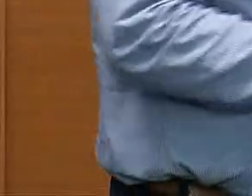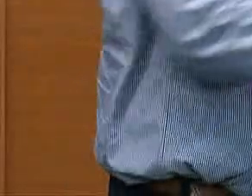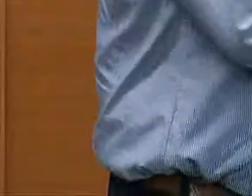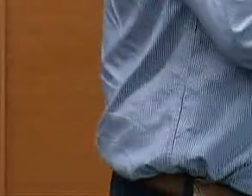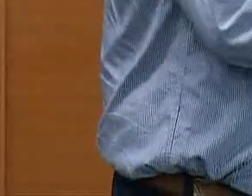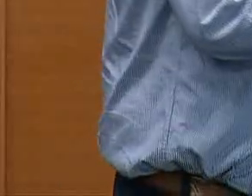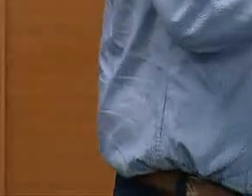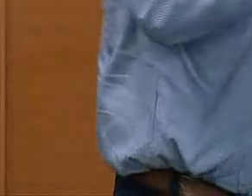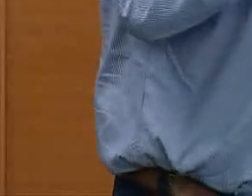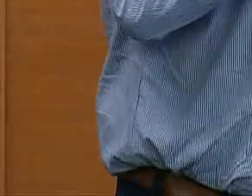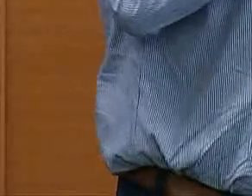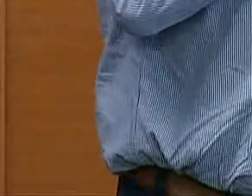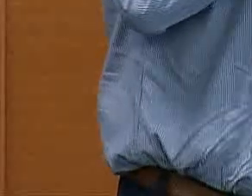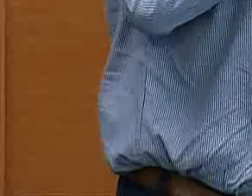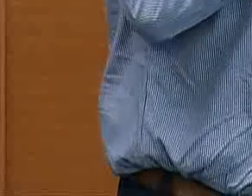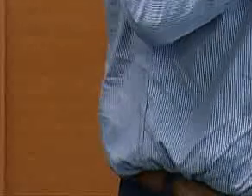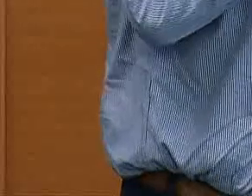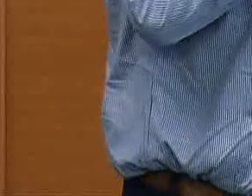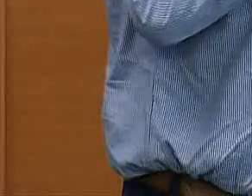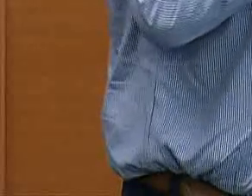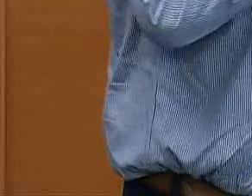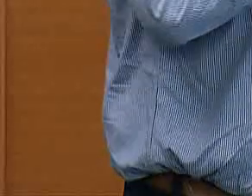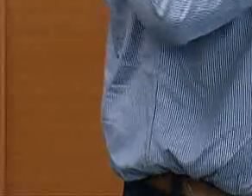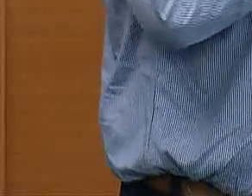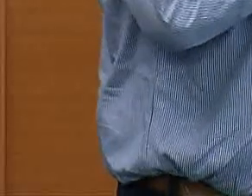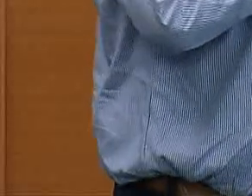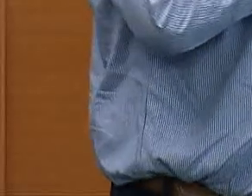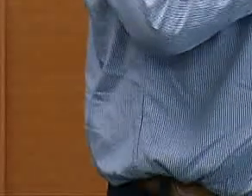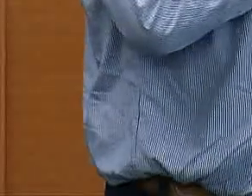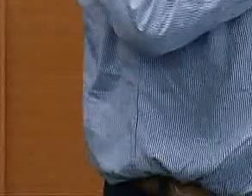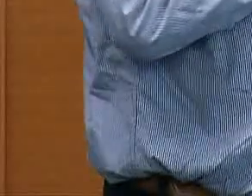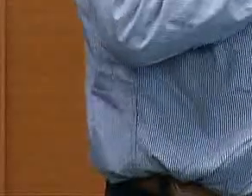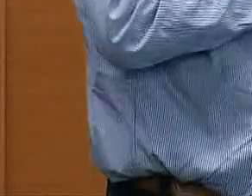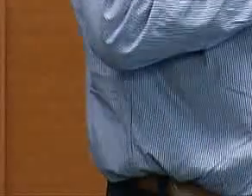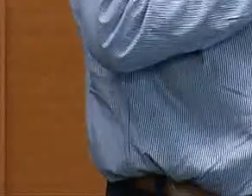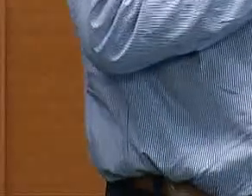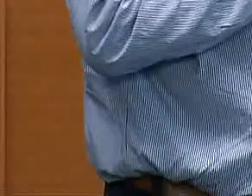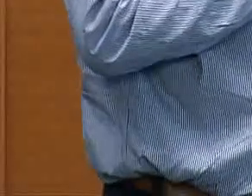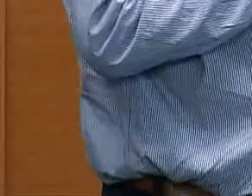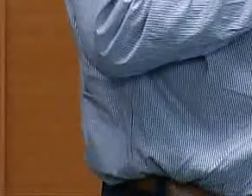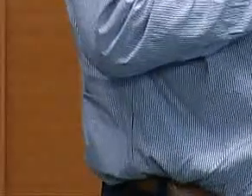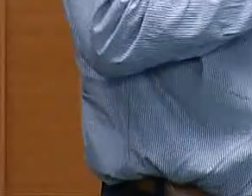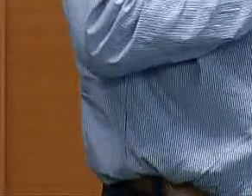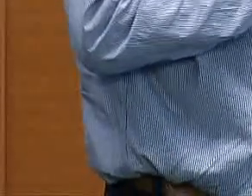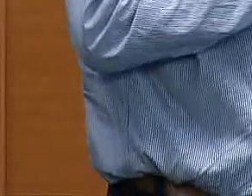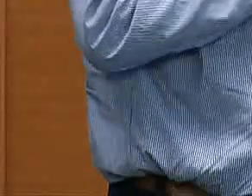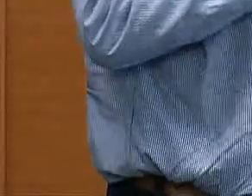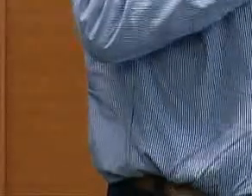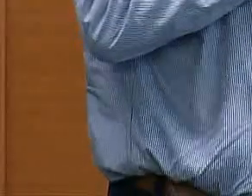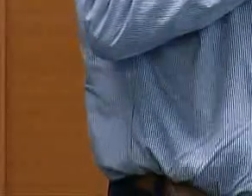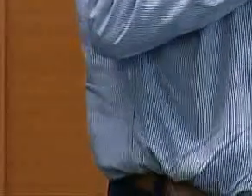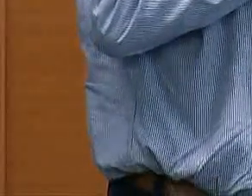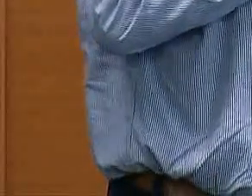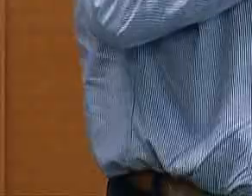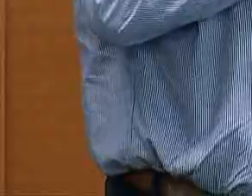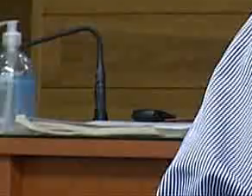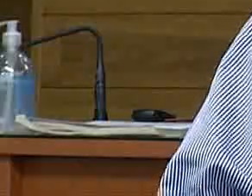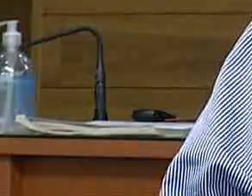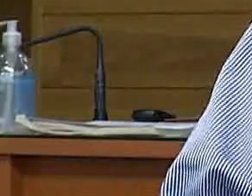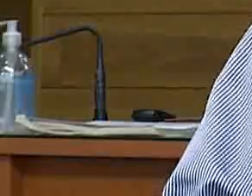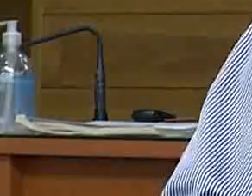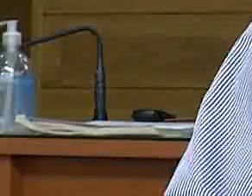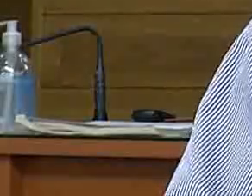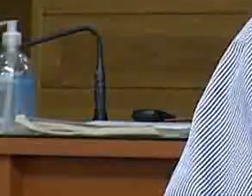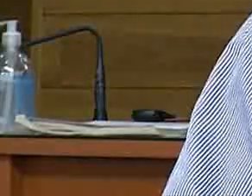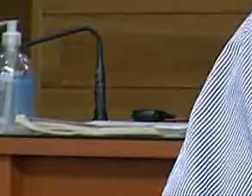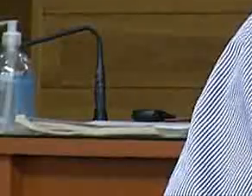por favor. Olá, bom dia. Estou aqui mais para agradecer mesmo pelos votos do João Donizete. E eu